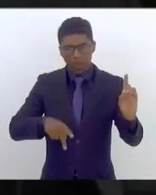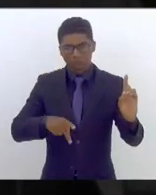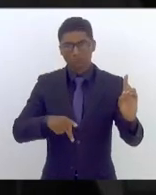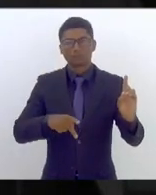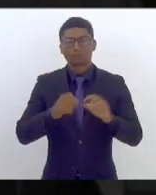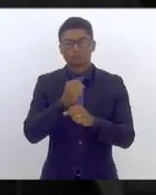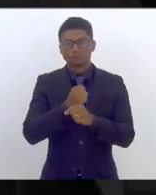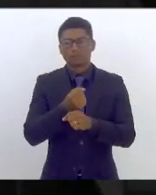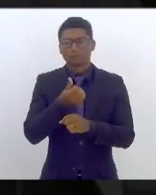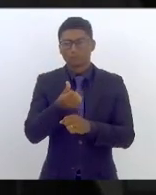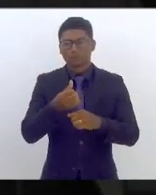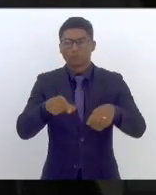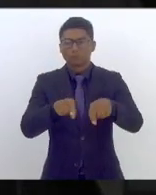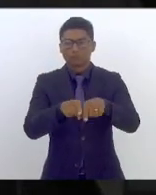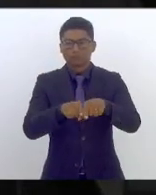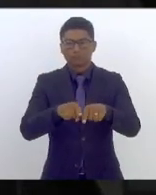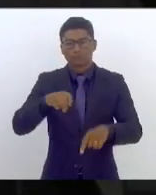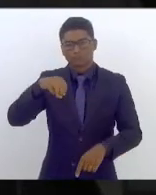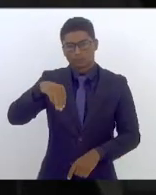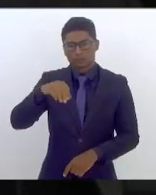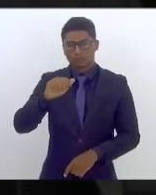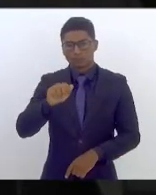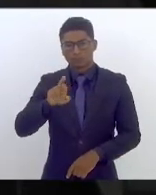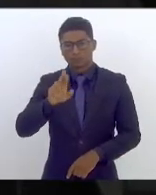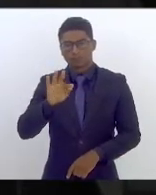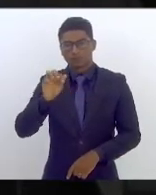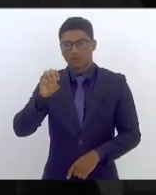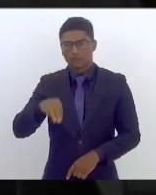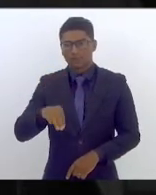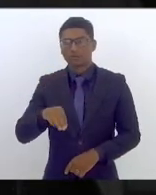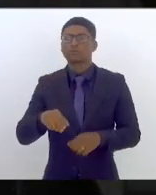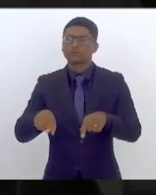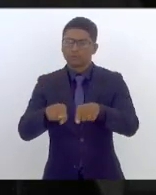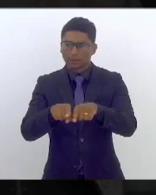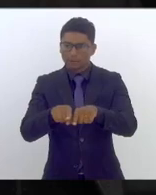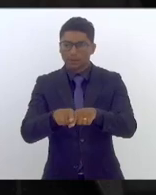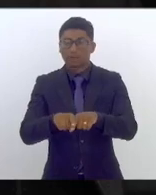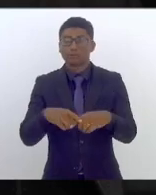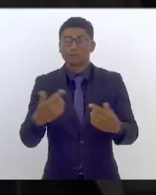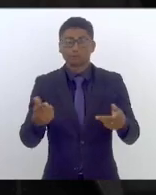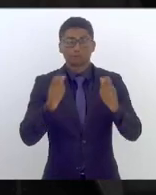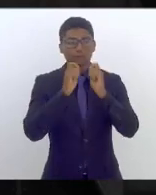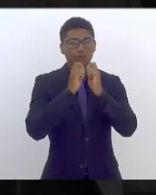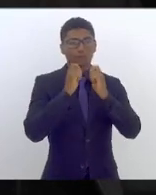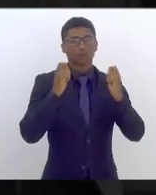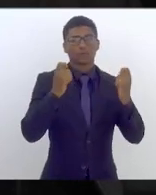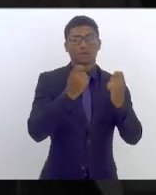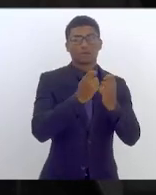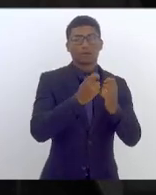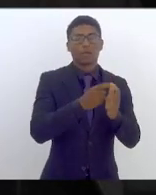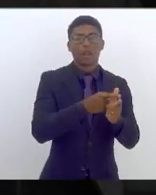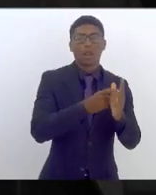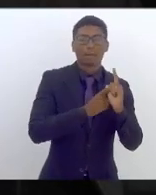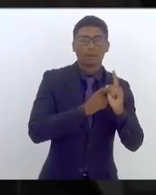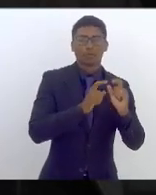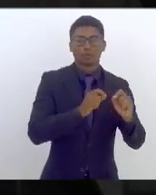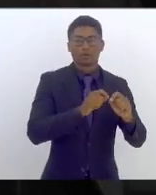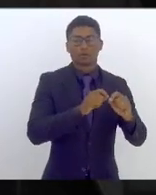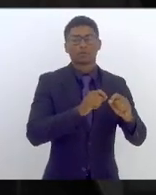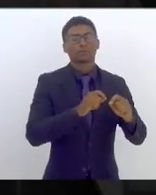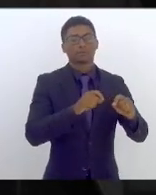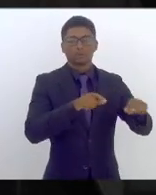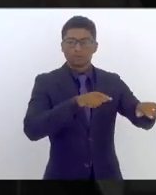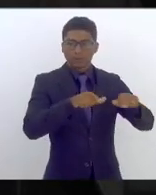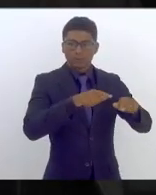também Associação Ela depende também do trabalho institucional do Poder